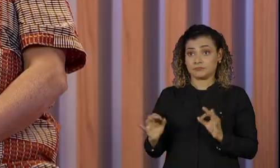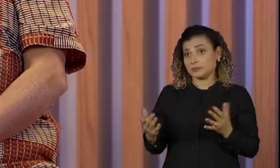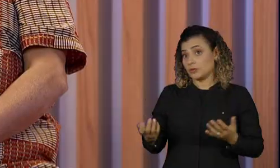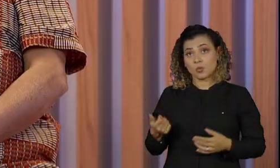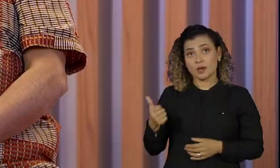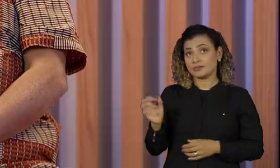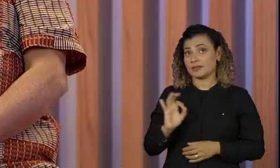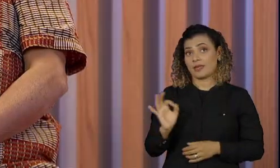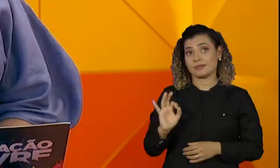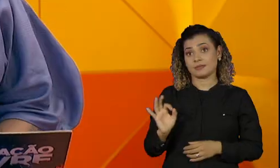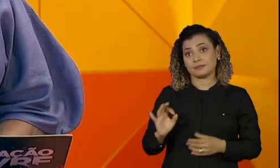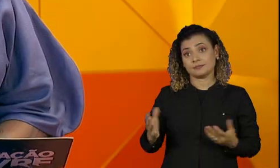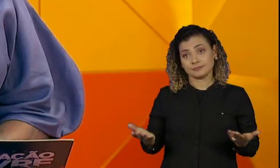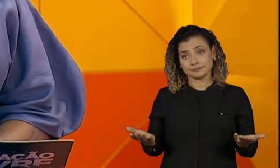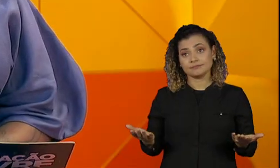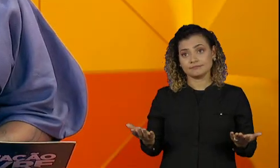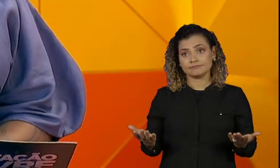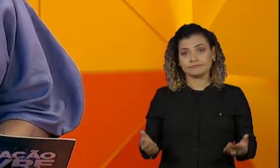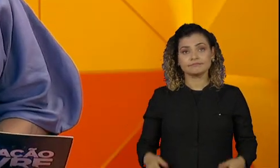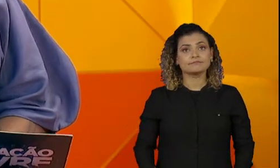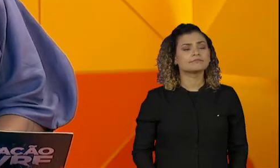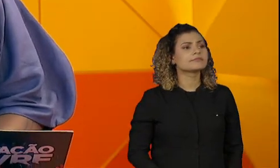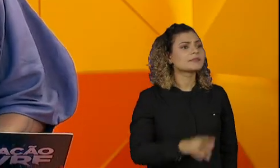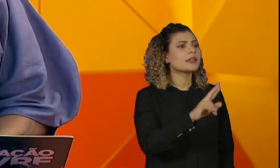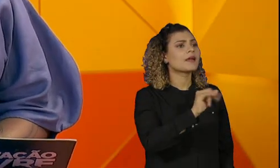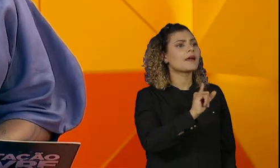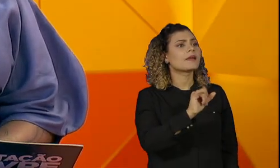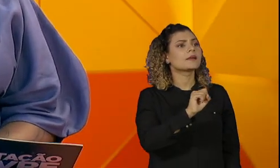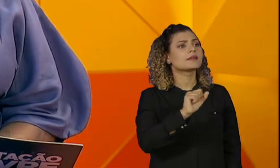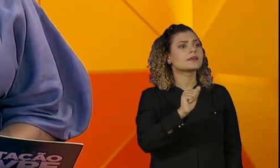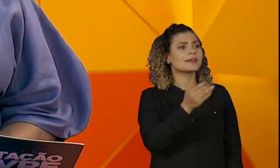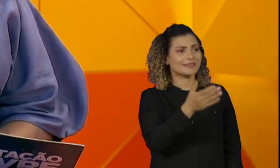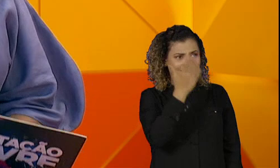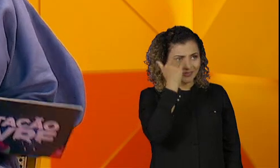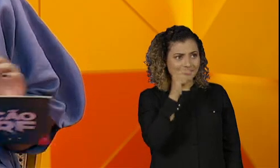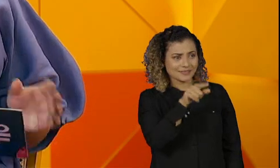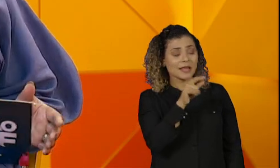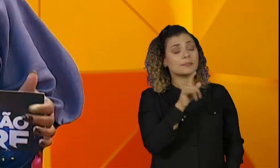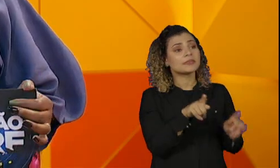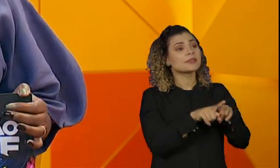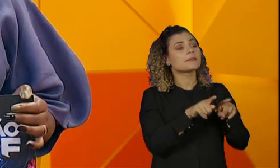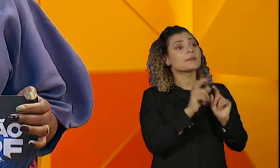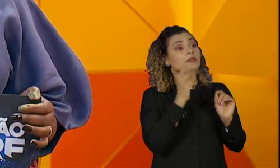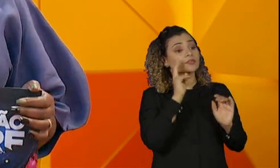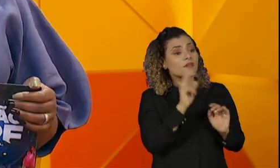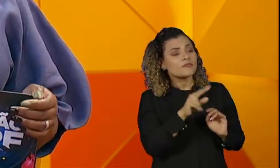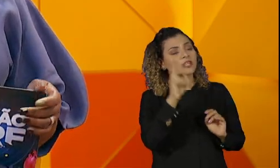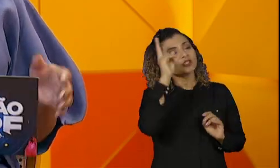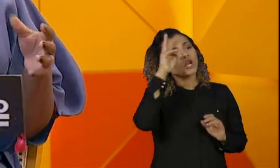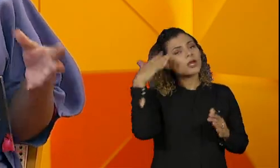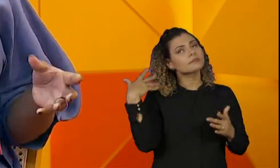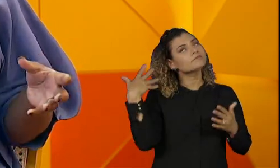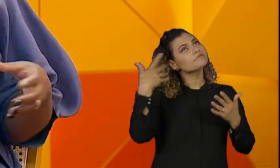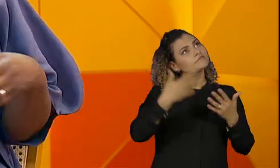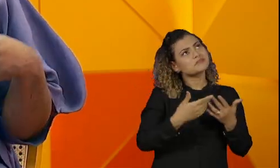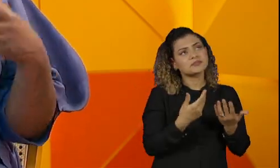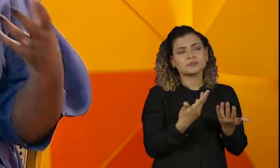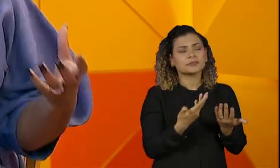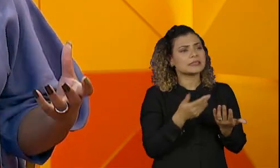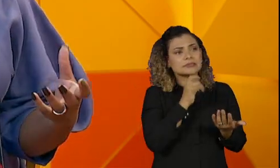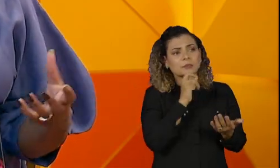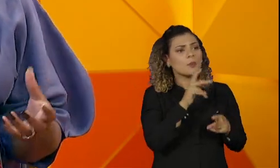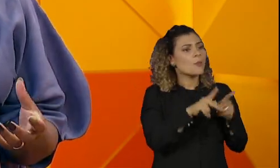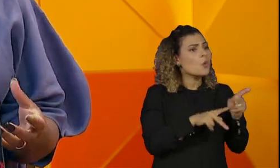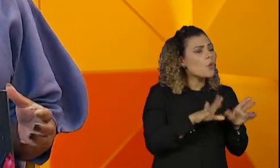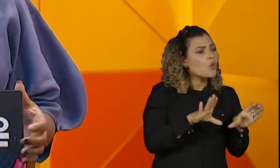nenhum. Quase. Raíssa, você sabe que uma observação que eu vejo quando a gente vai contar algumas histórias de determinados